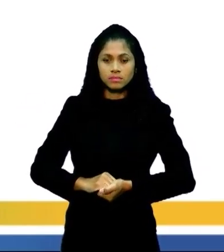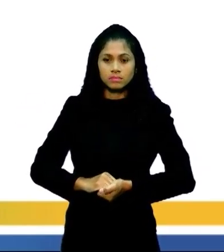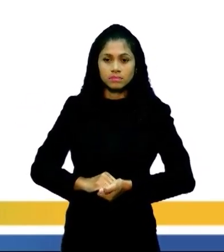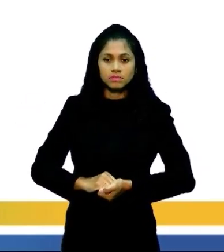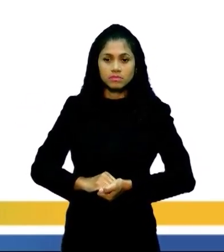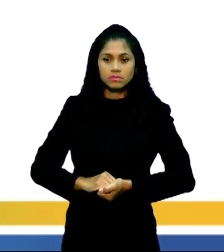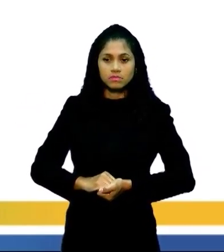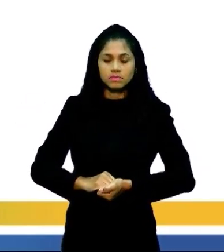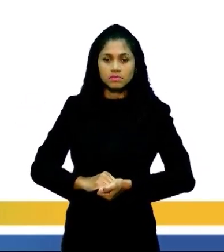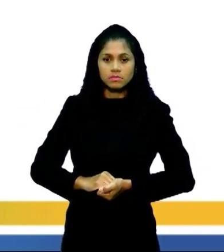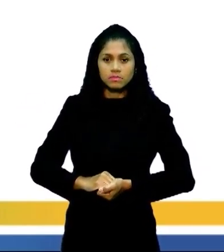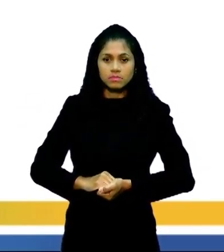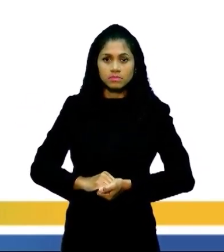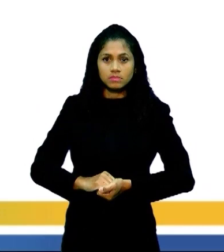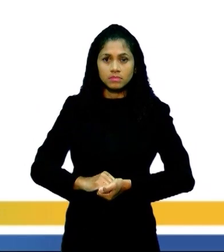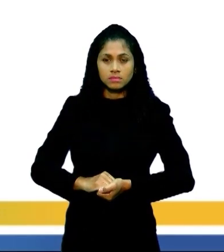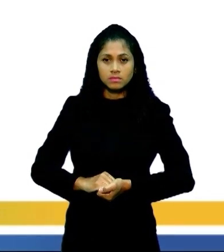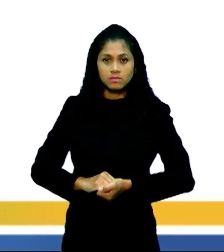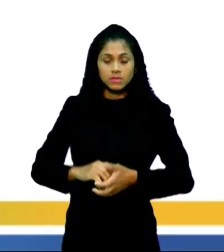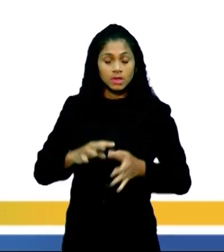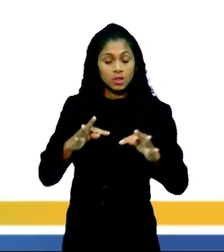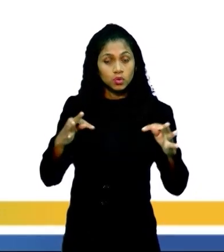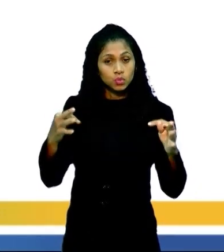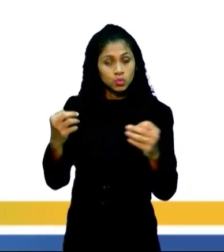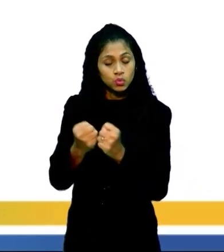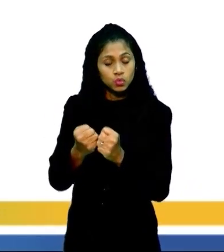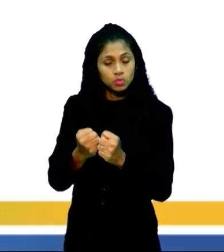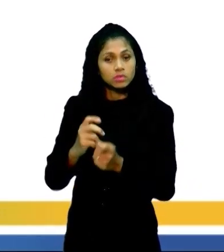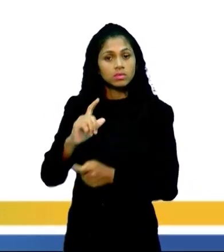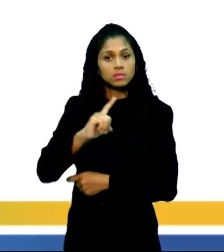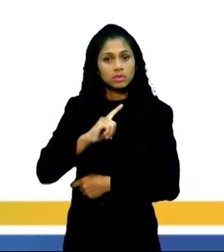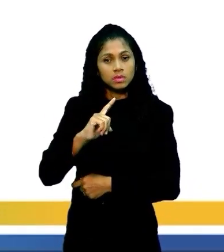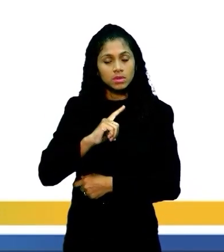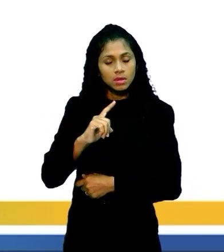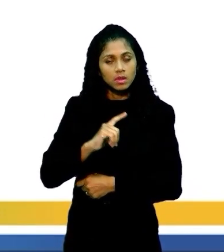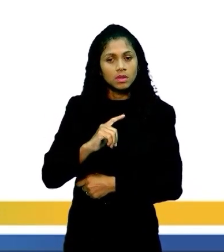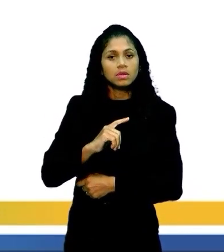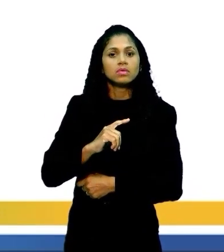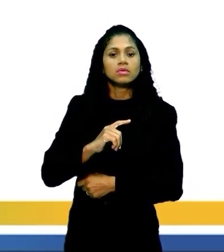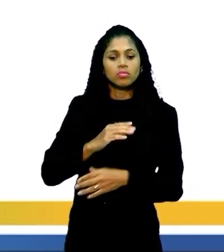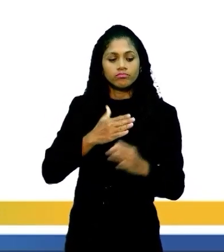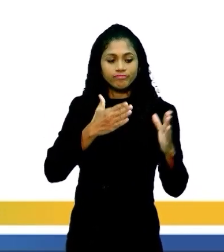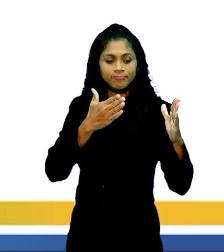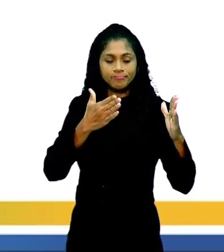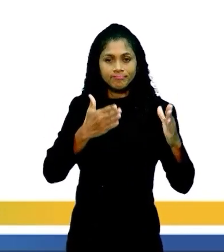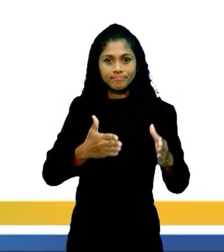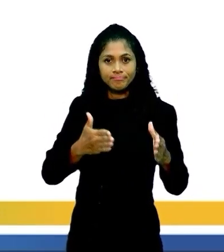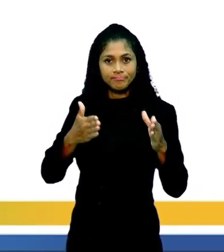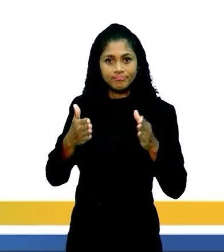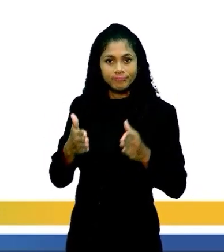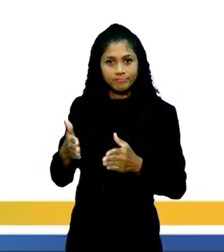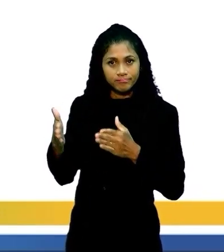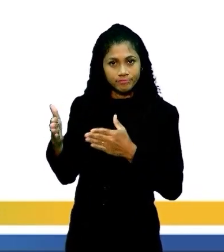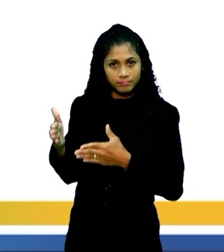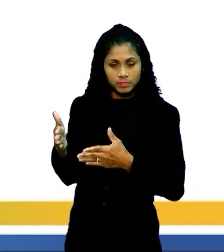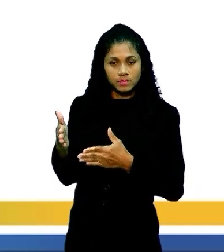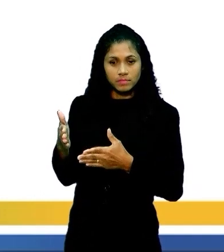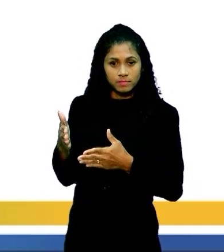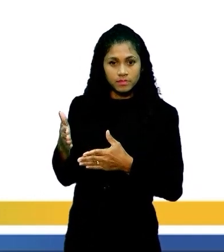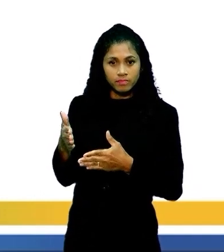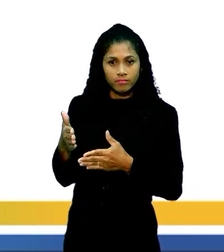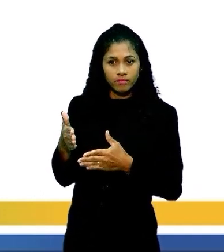dá para a gente observar pelo diagrama o que diz ali as separações, as